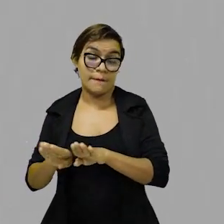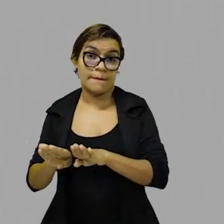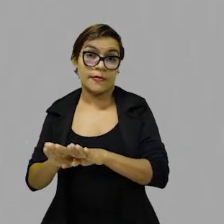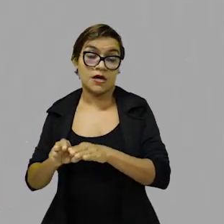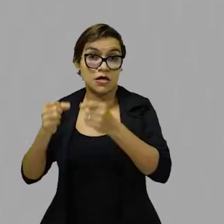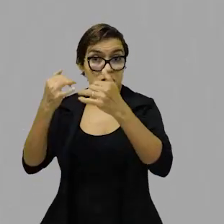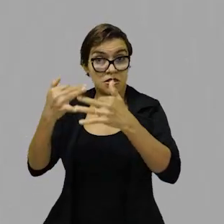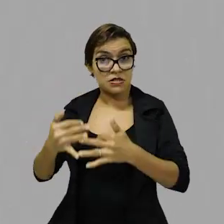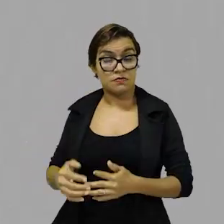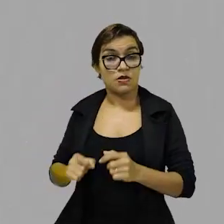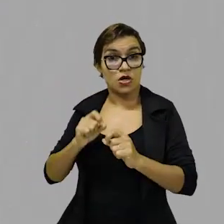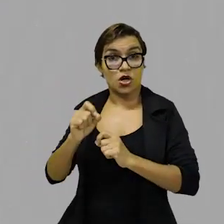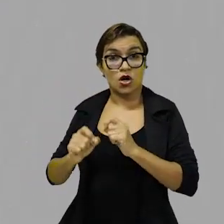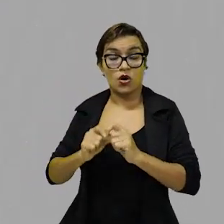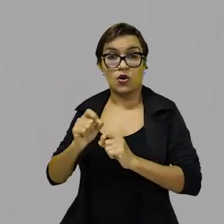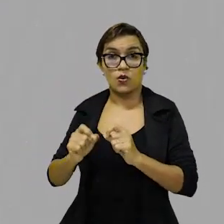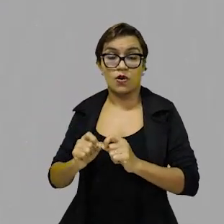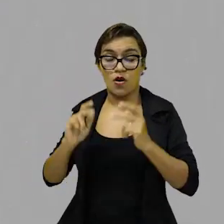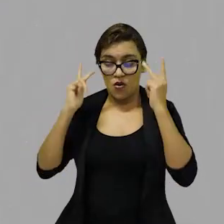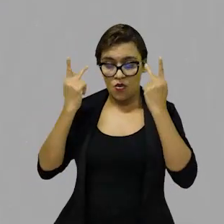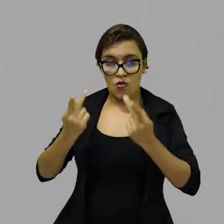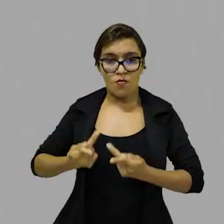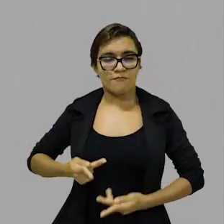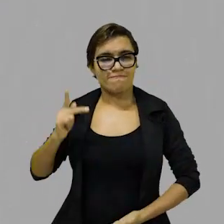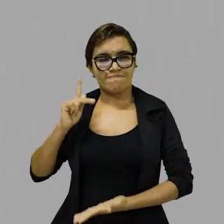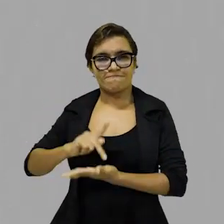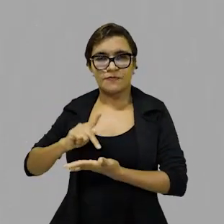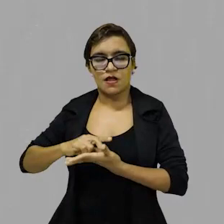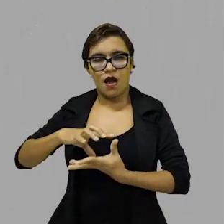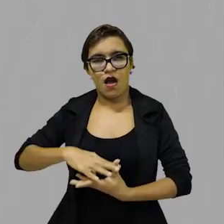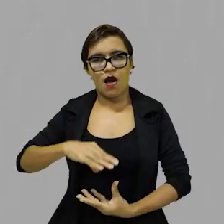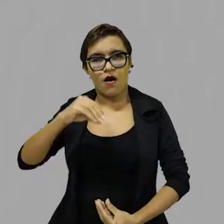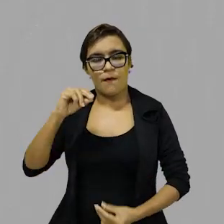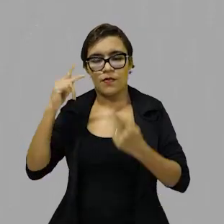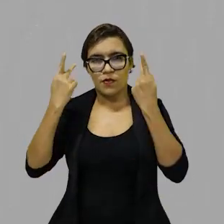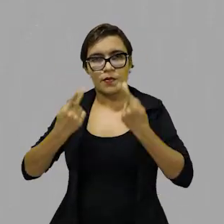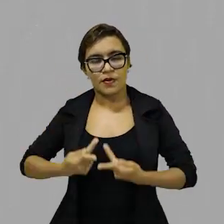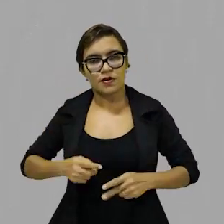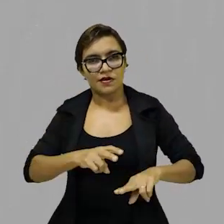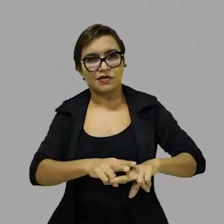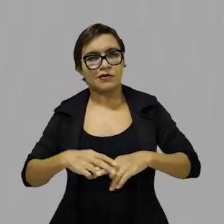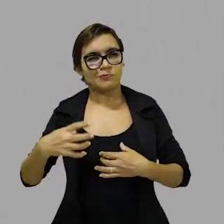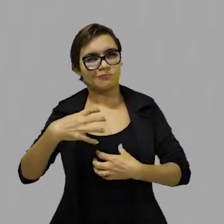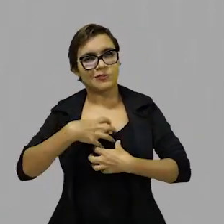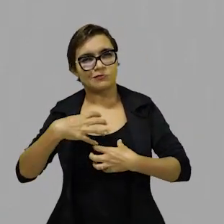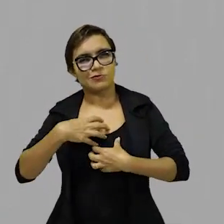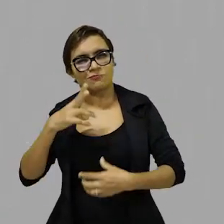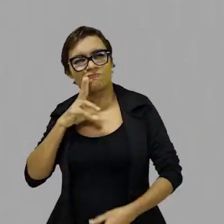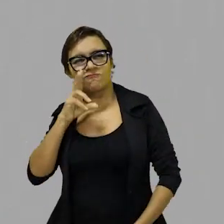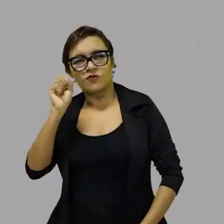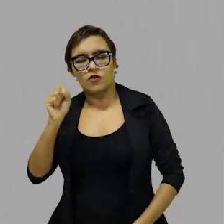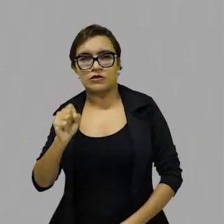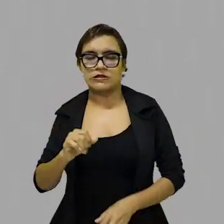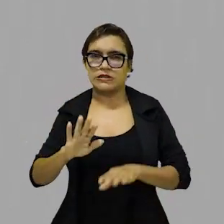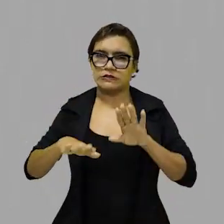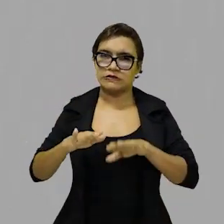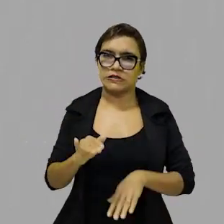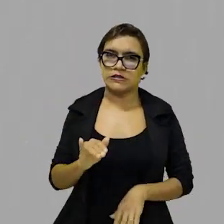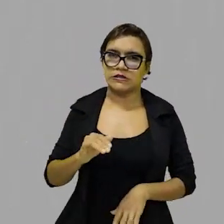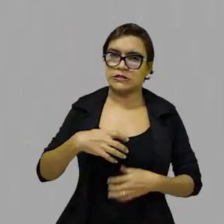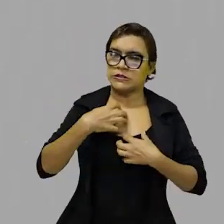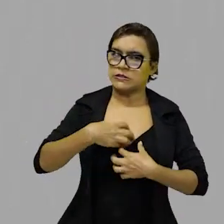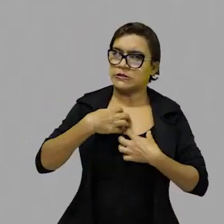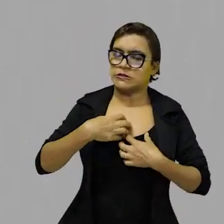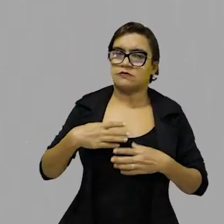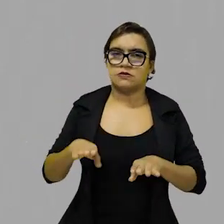traduzem essa essência da humanidade, a essência da alma humana, através, inclusive, dos sentimentos mais fortes, A raiva, a dor, o